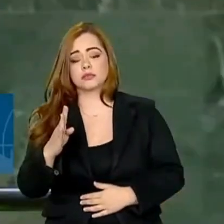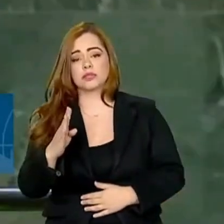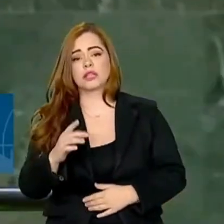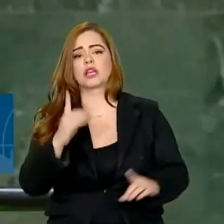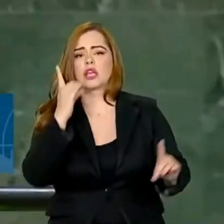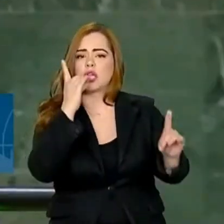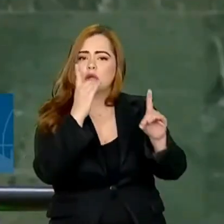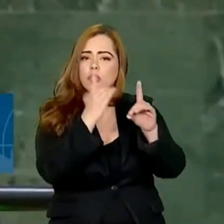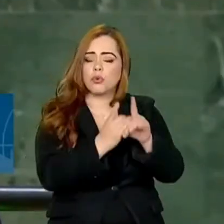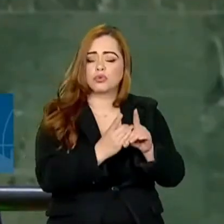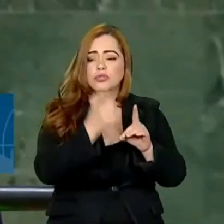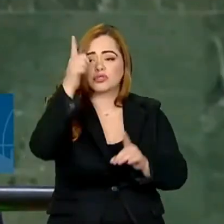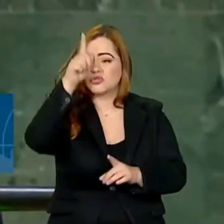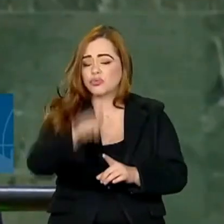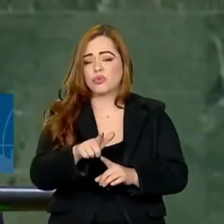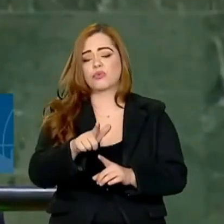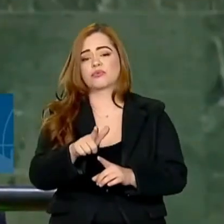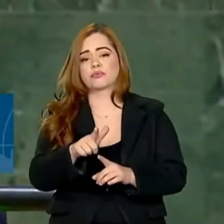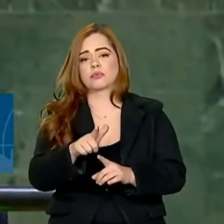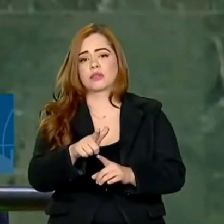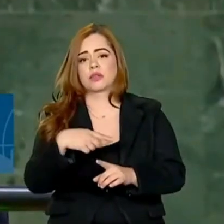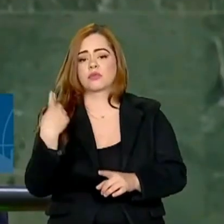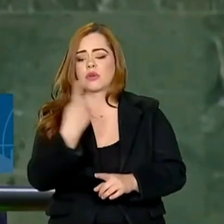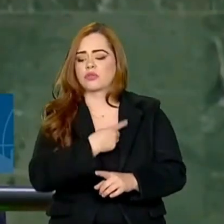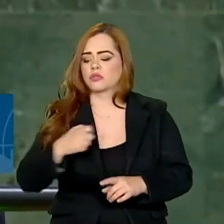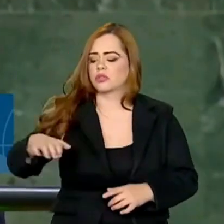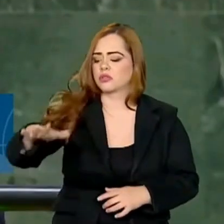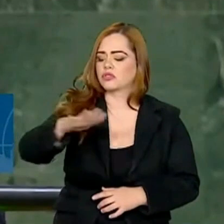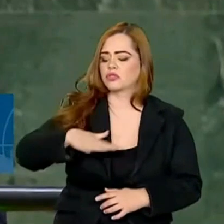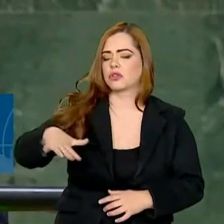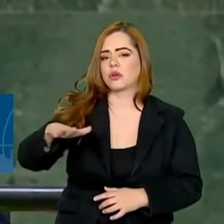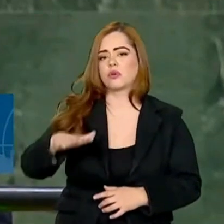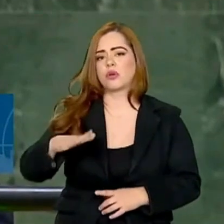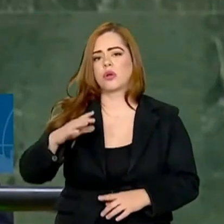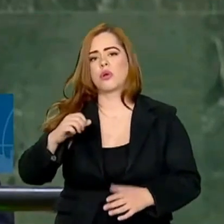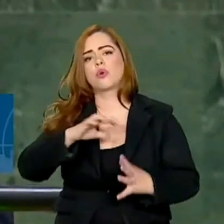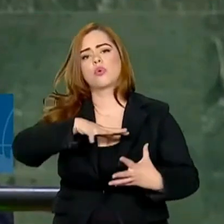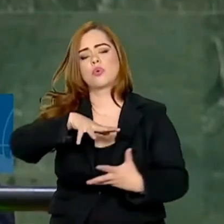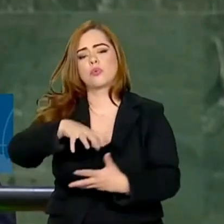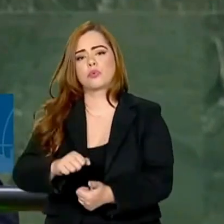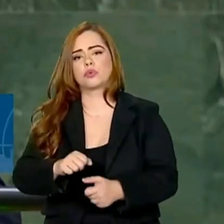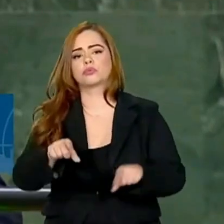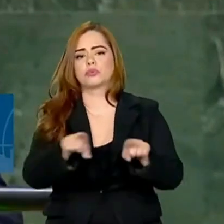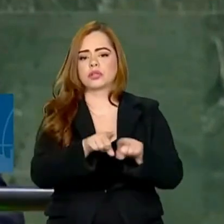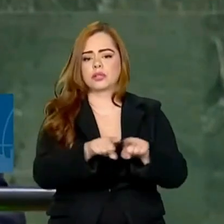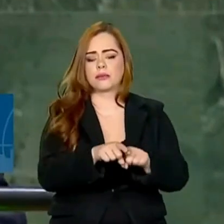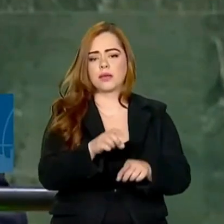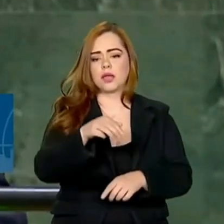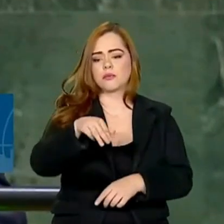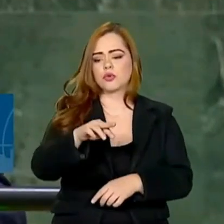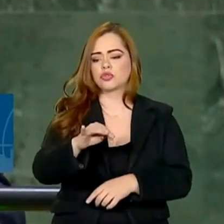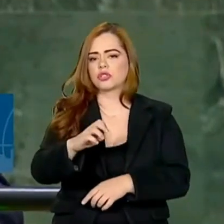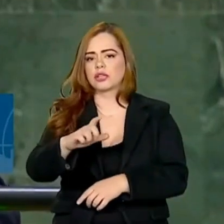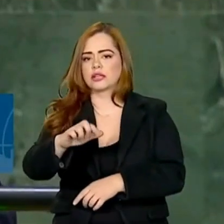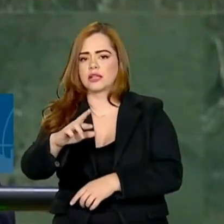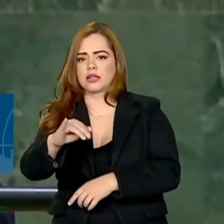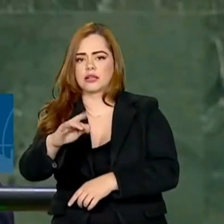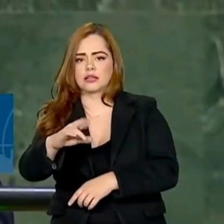se reencontrando consigo mesmo, com nossa região, com o mundo e com o multilateralismo.